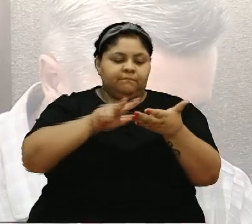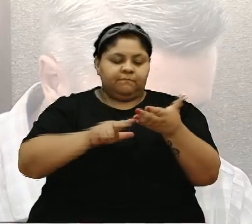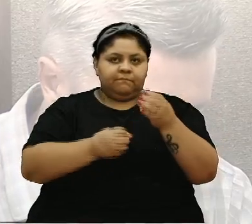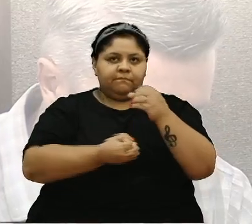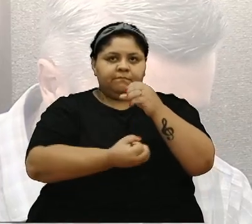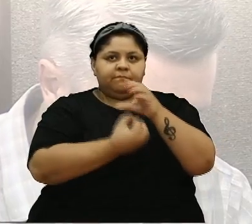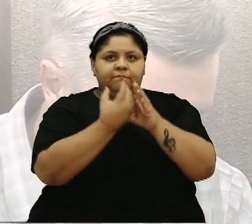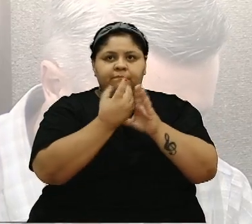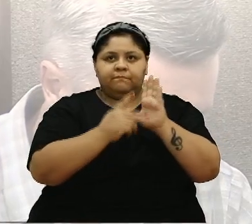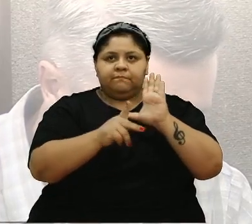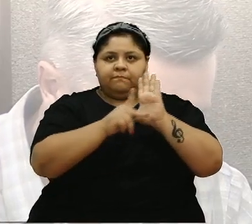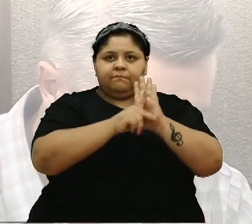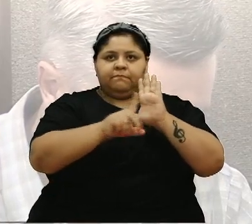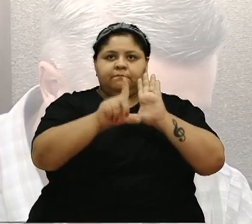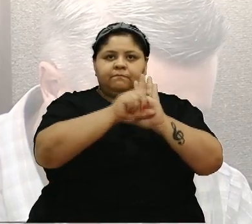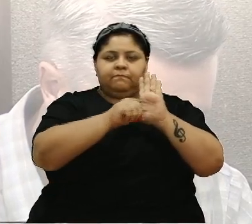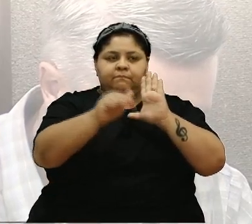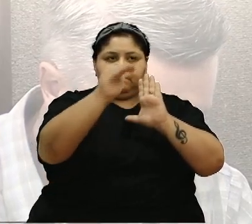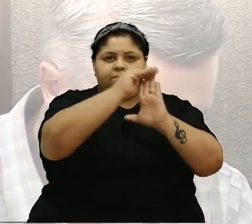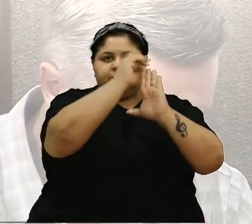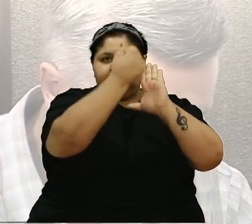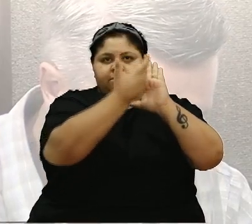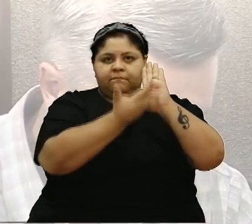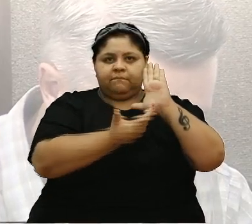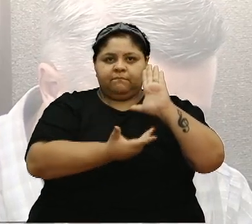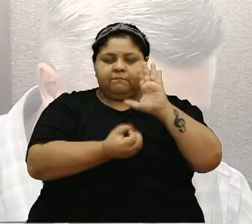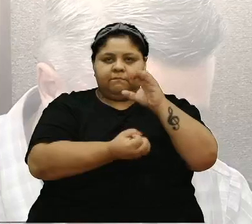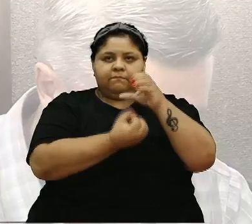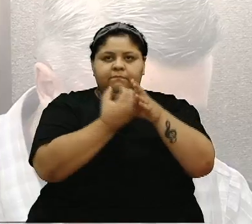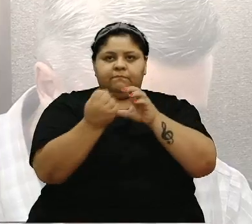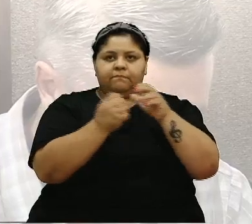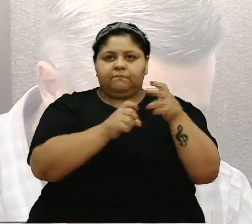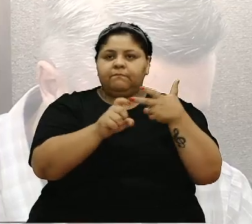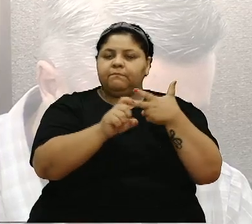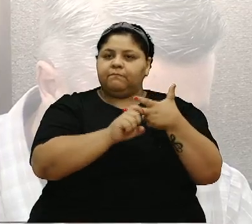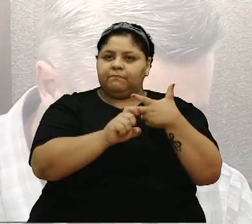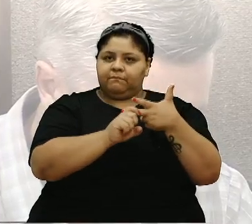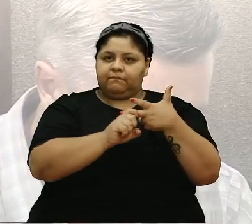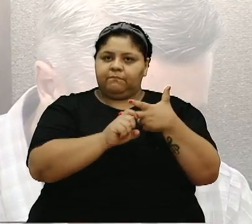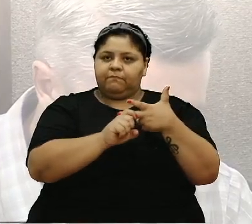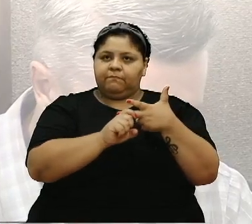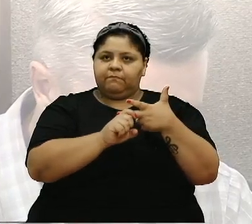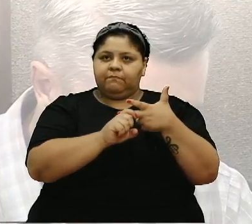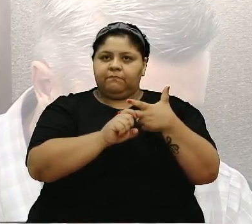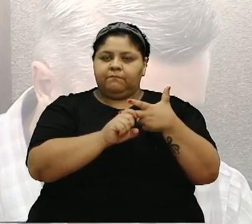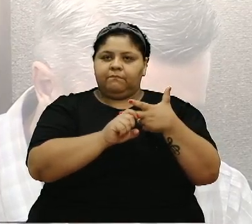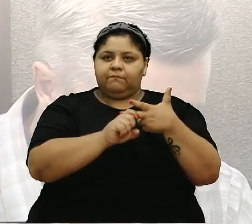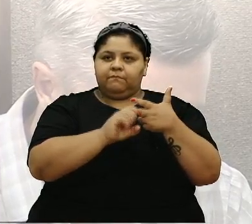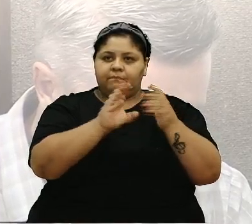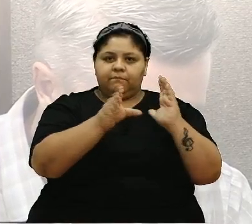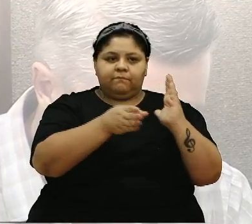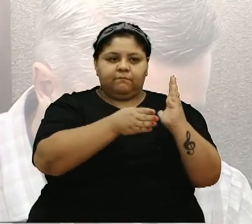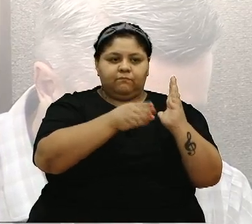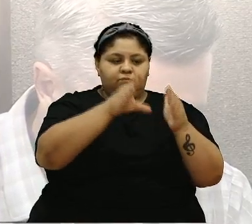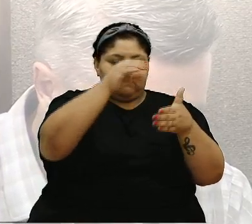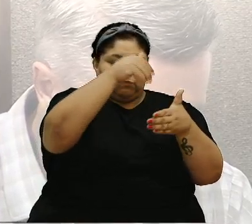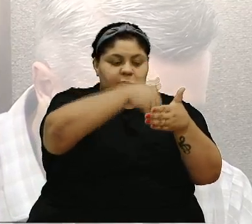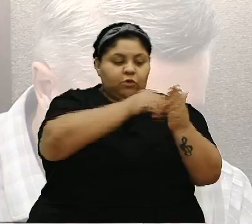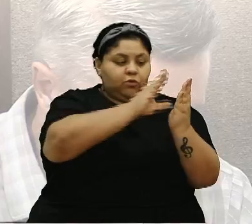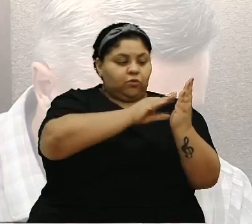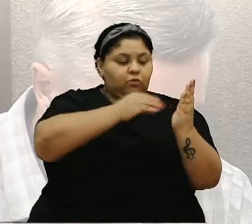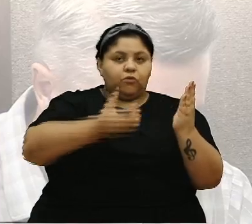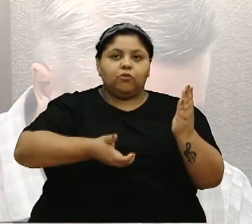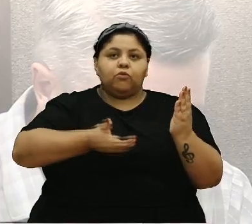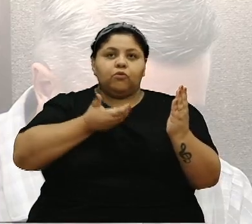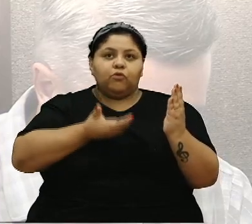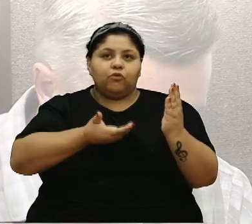de parecer o projeto de lei acima descrito, de autoria do Poder Executivo, que inclui o Natal de Caxias do Sul no